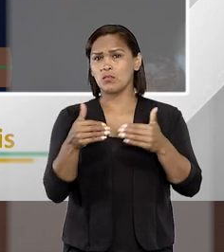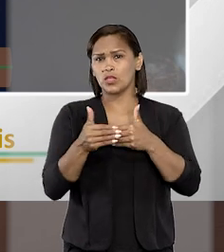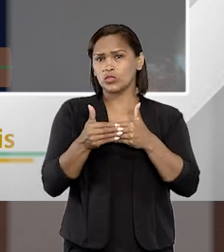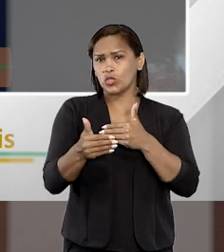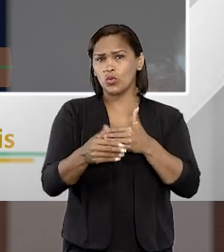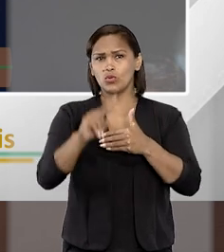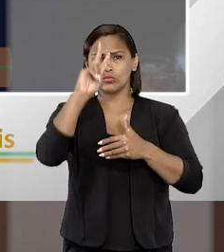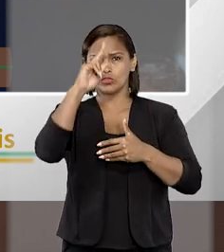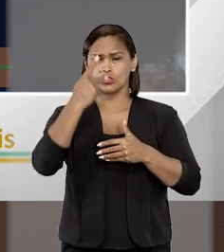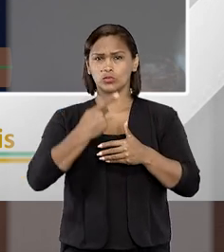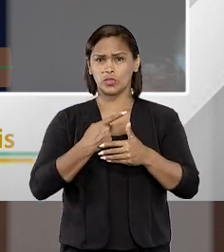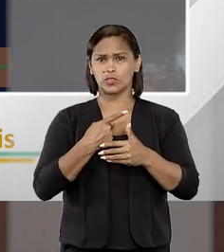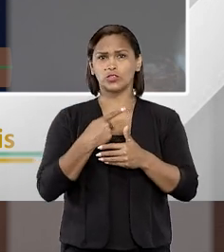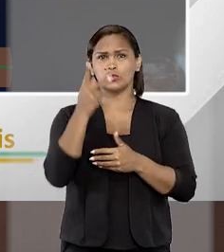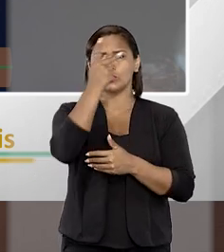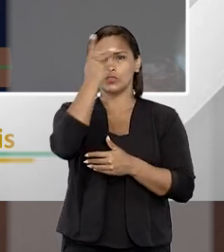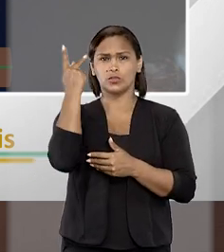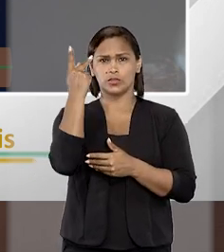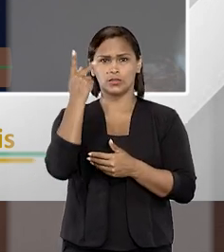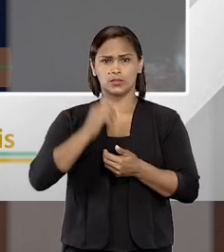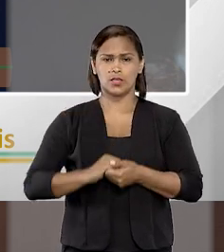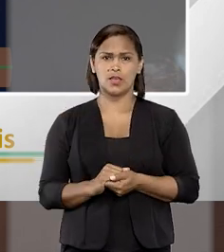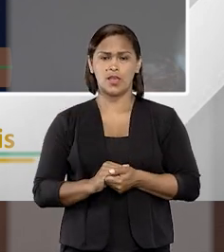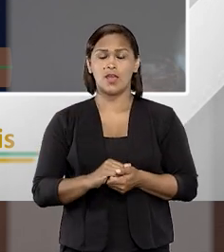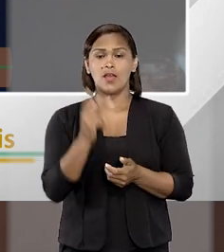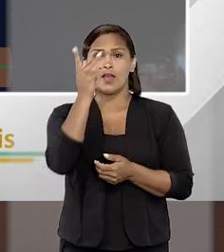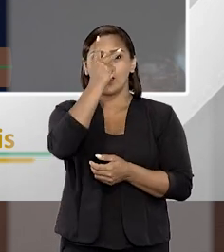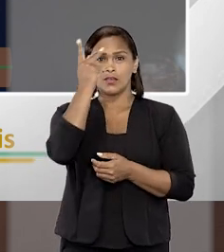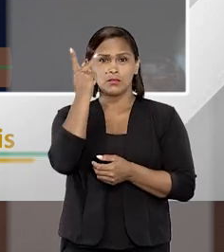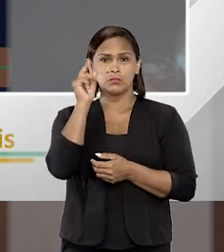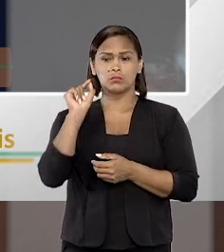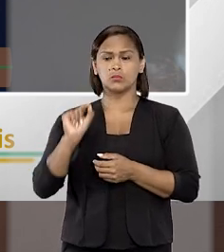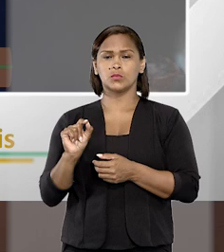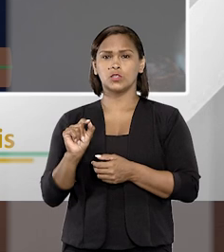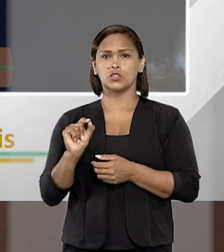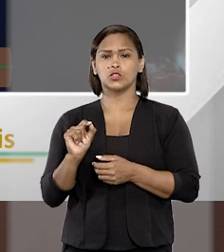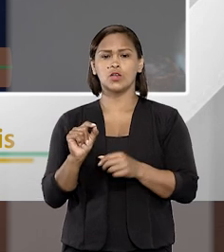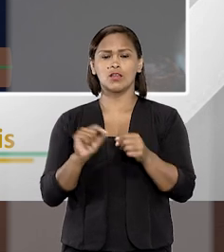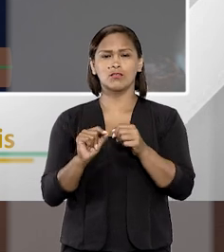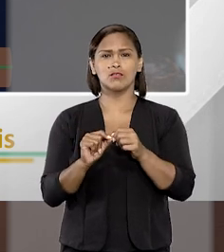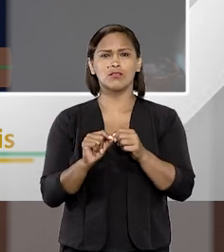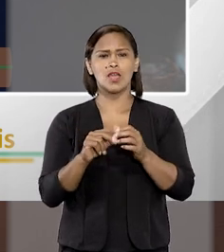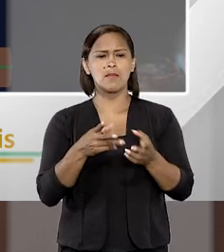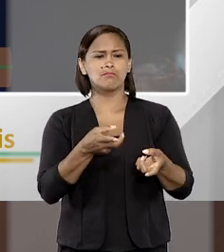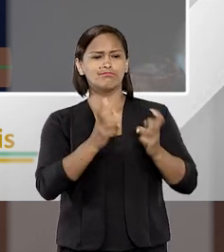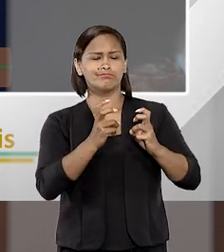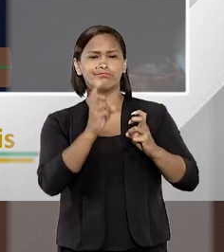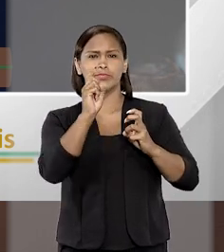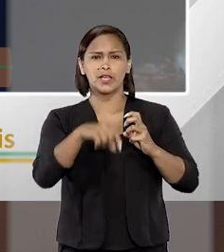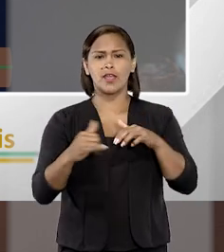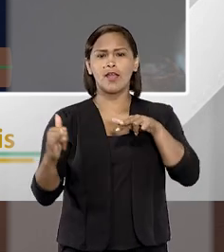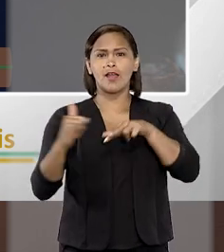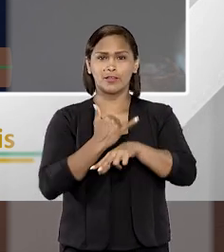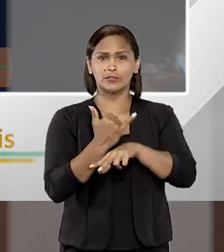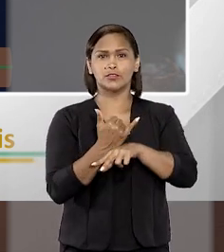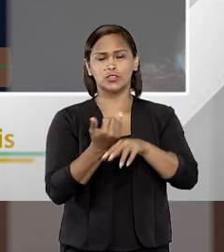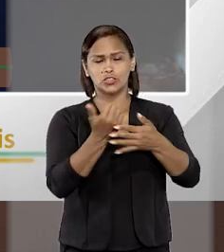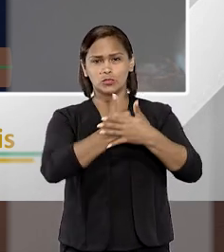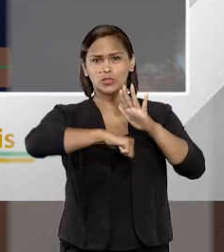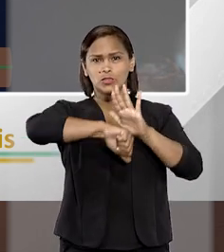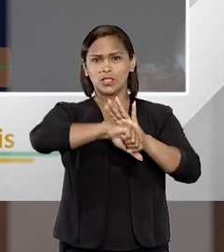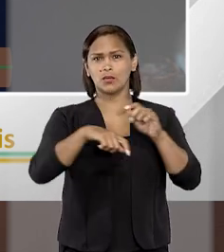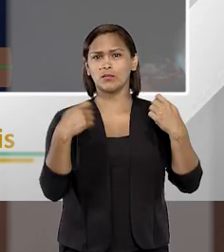o processo de reconhecimento dos suspeitos a pessoa que irá fazer o reconhecimento geralmente a vítima do crime